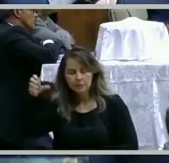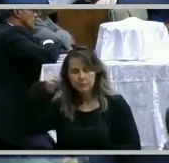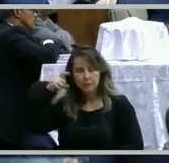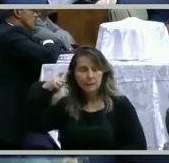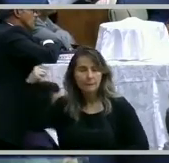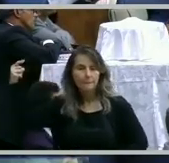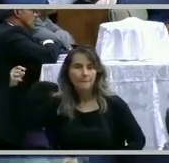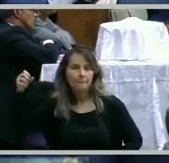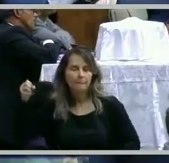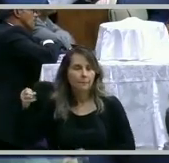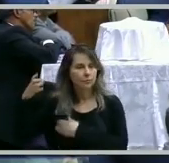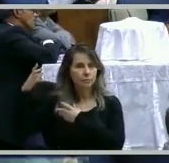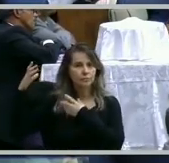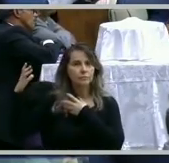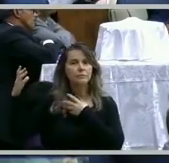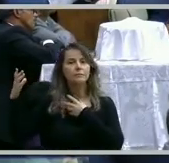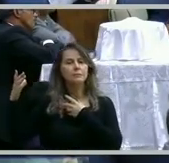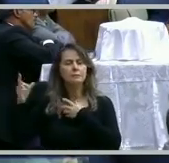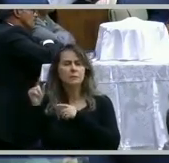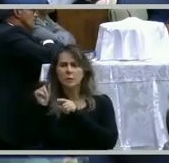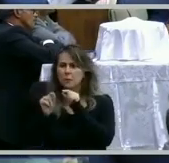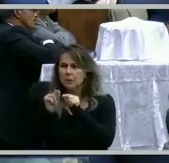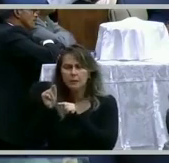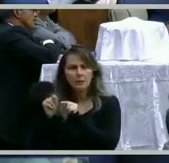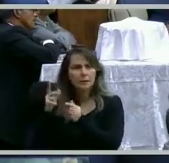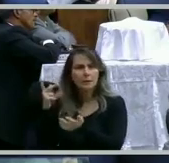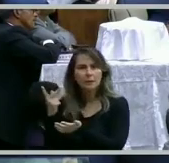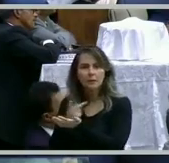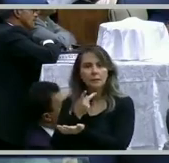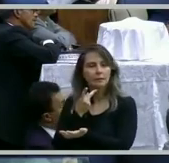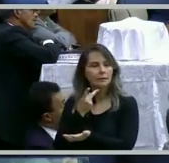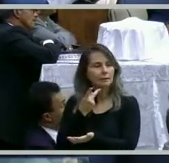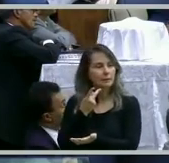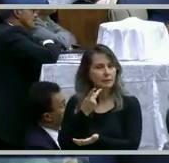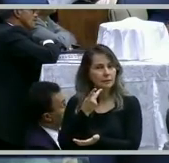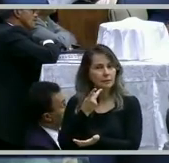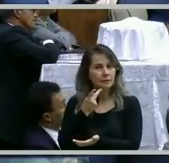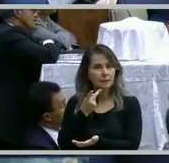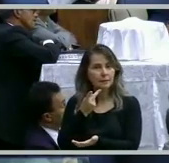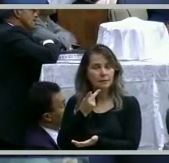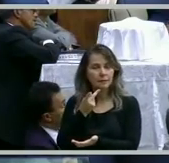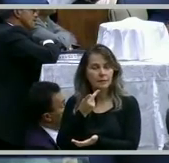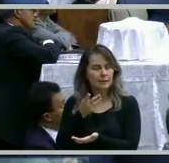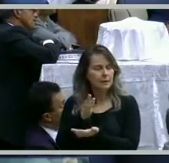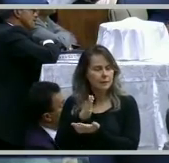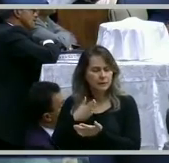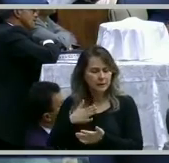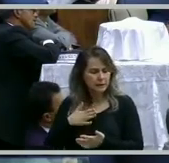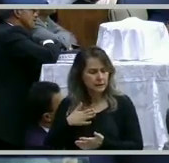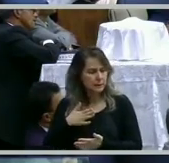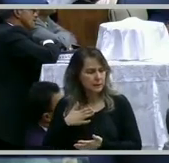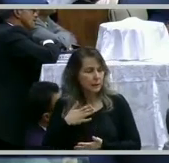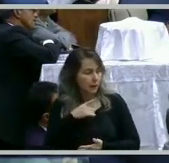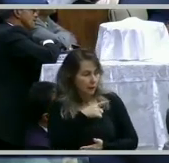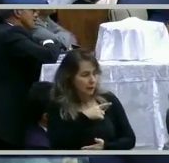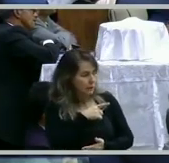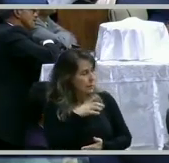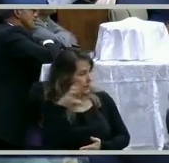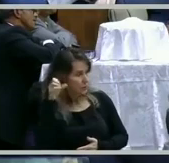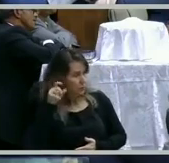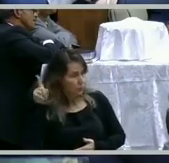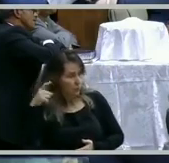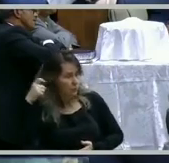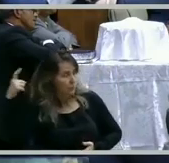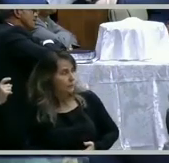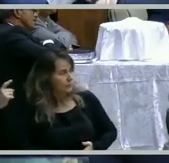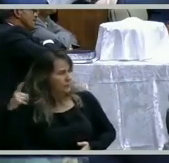Pou! Eu disse: o que é isso? Eu disse: minha filha, você escutou um barulho? Parecia um tiro,